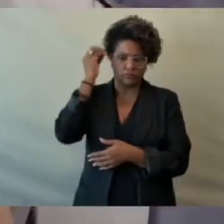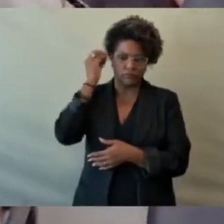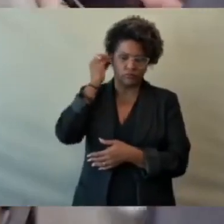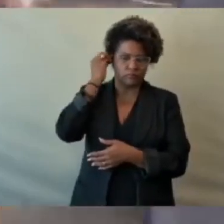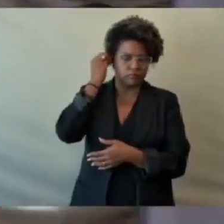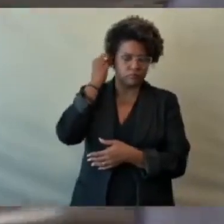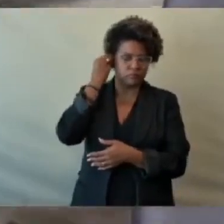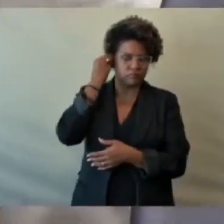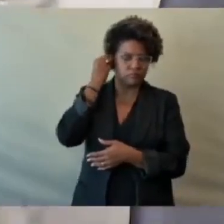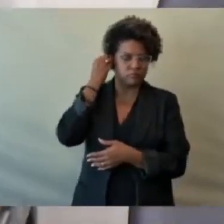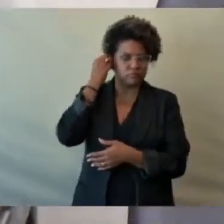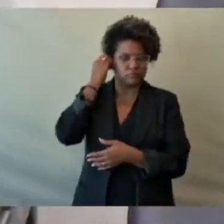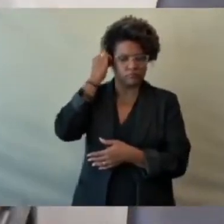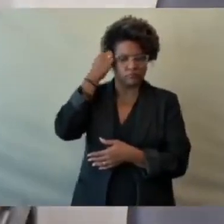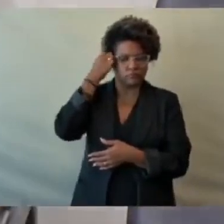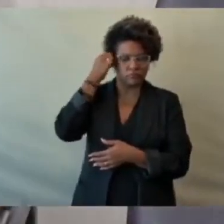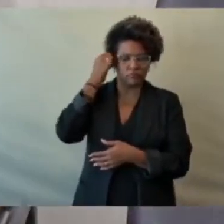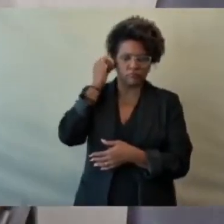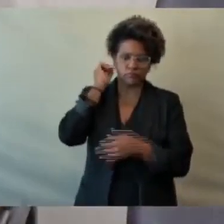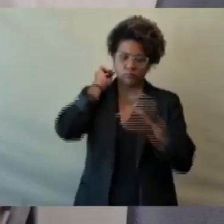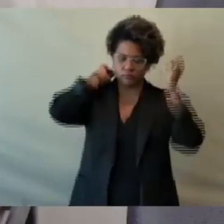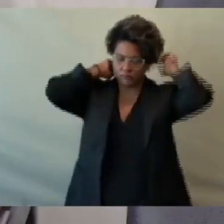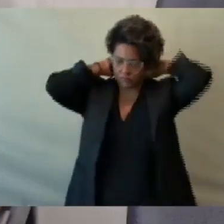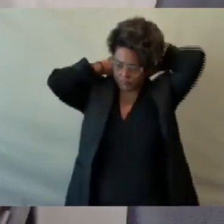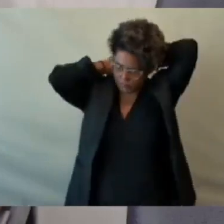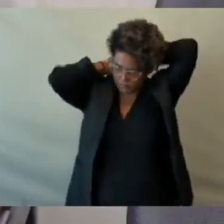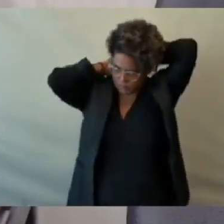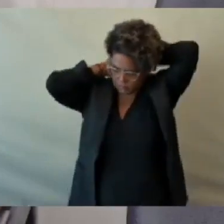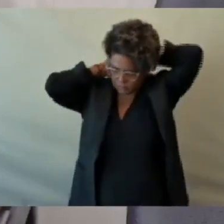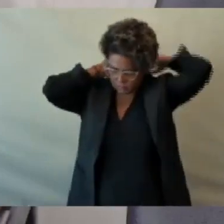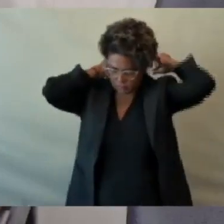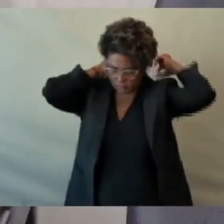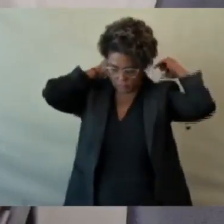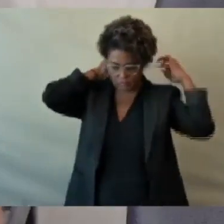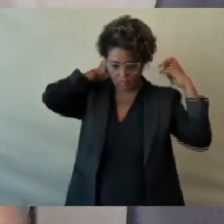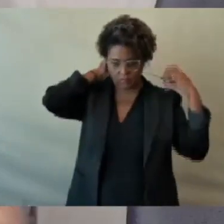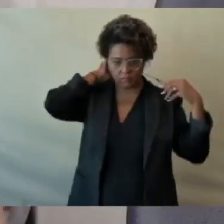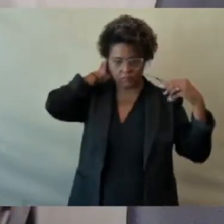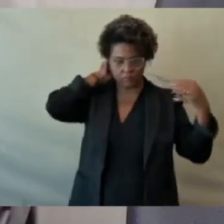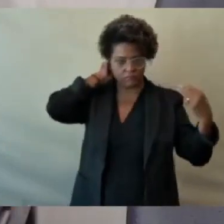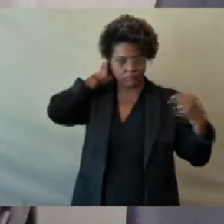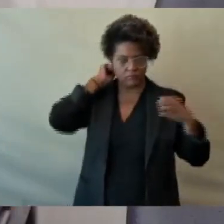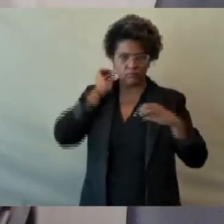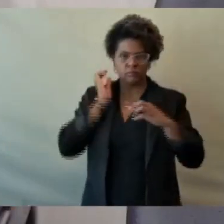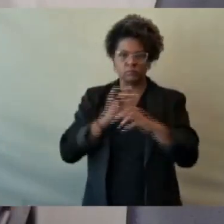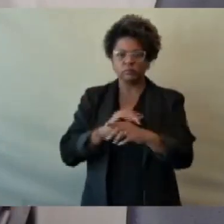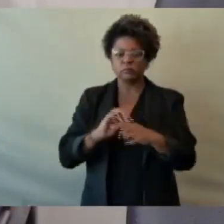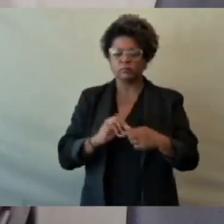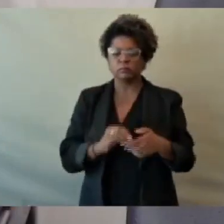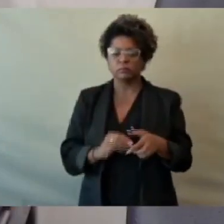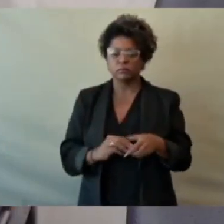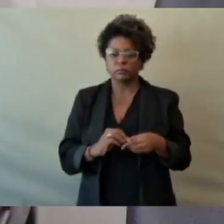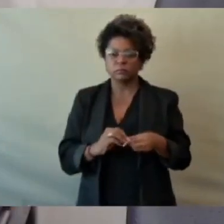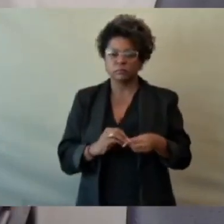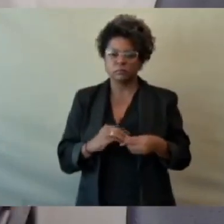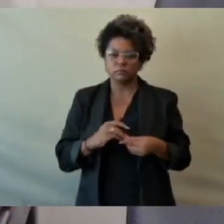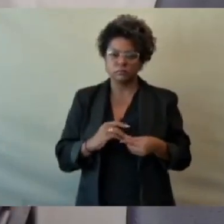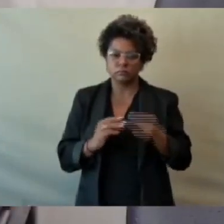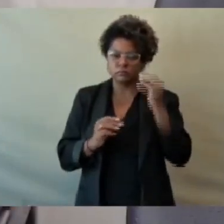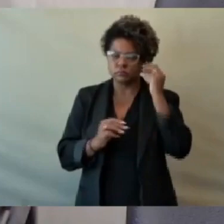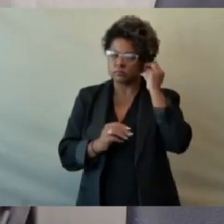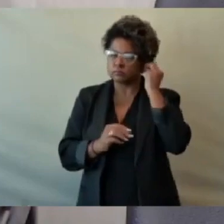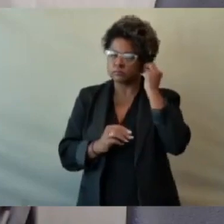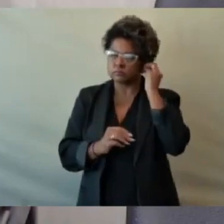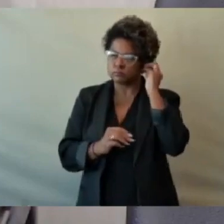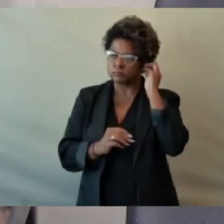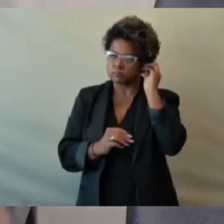Obrigado a todos os parlamentares que fazem parte desta comissão também, e por aceitar esse nosso